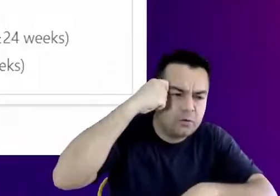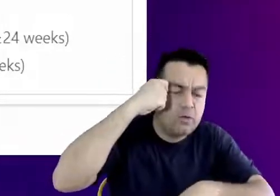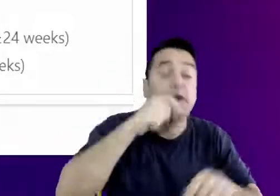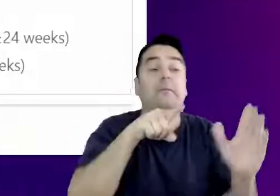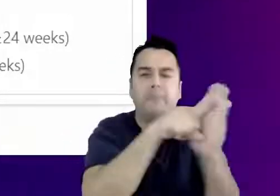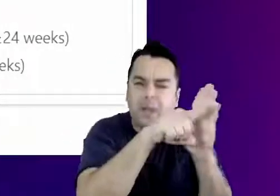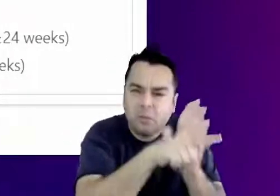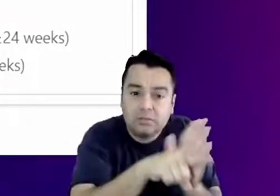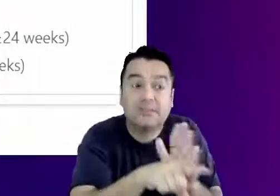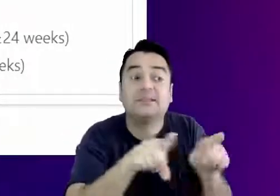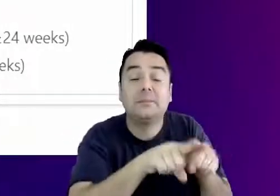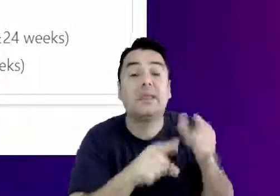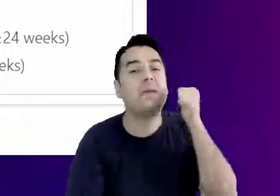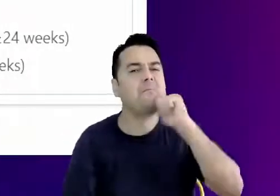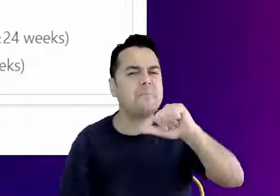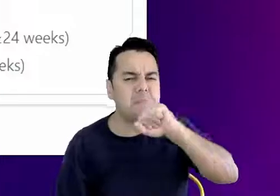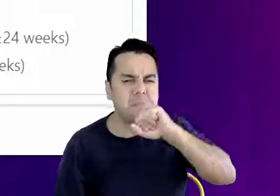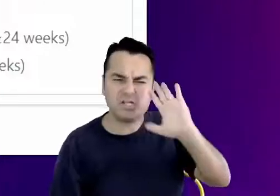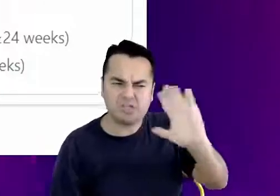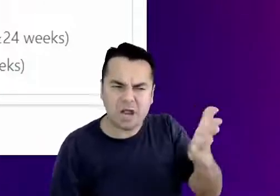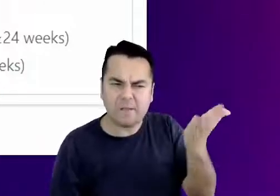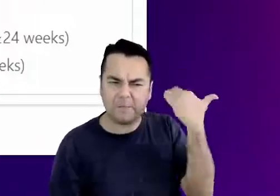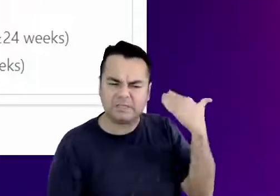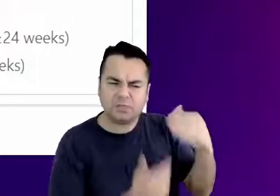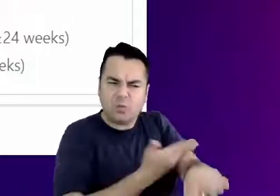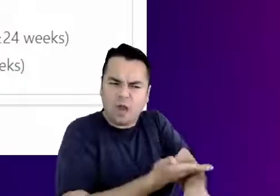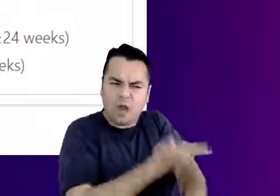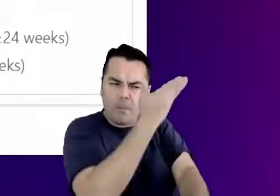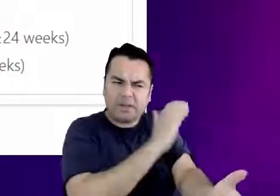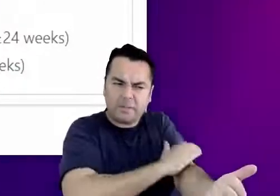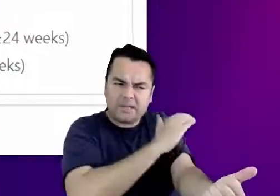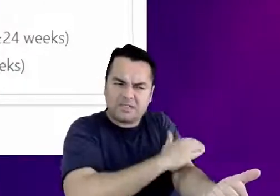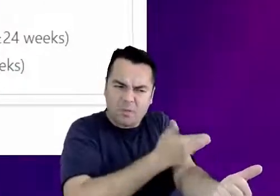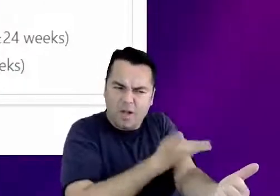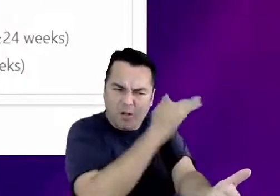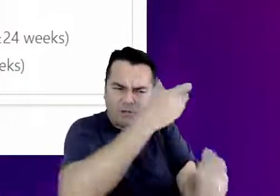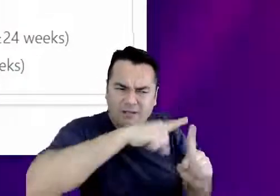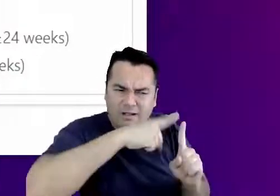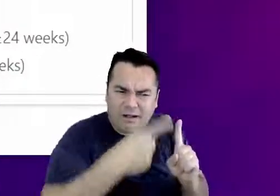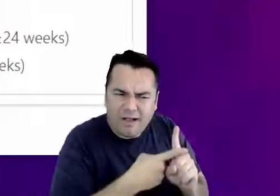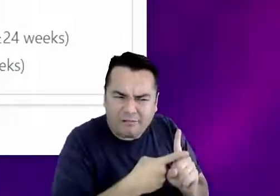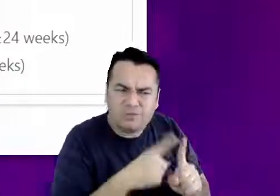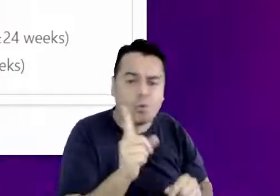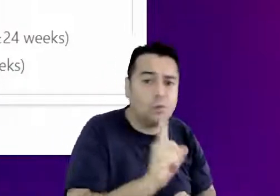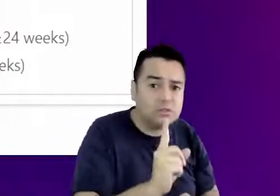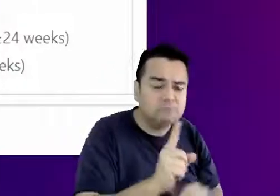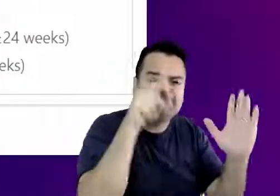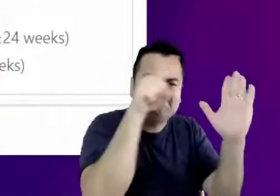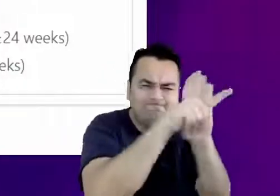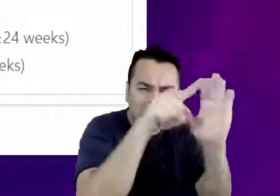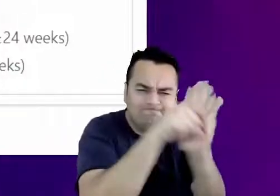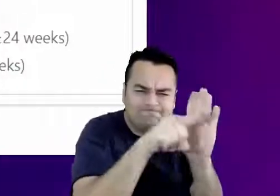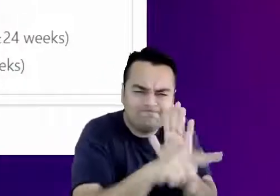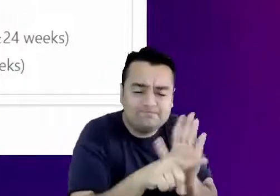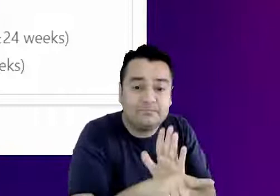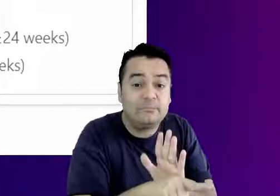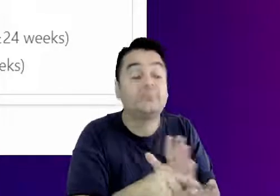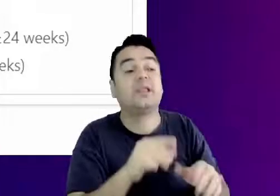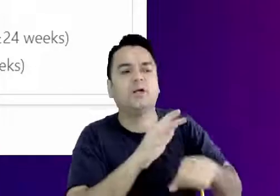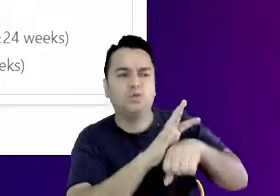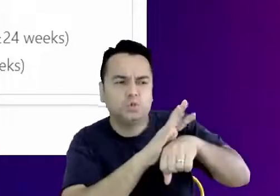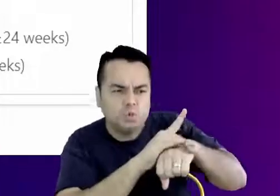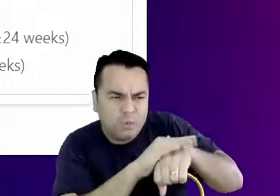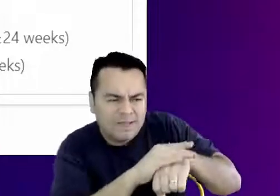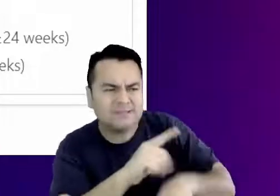o tipo de concepção, se for por reprodução assistida ou espontânea, a presença ou não de doenças crônicas que a